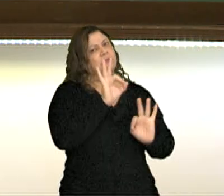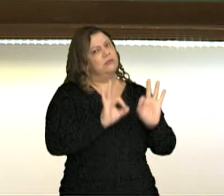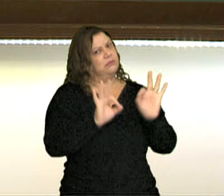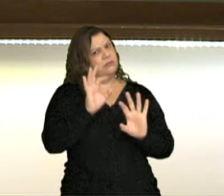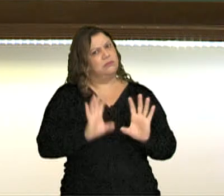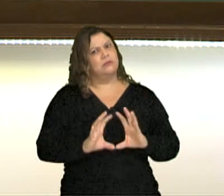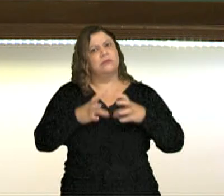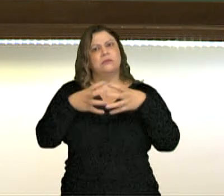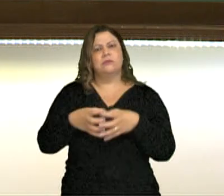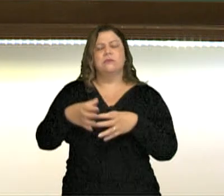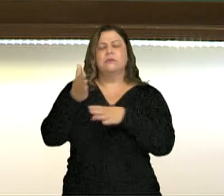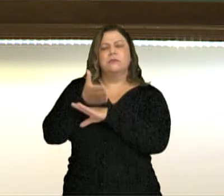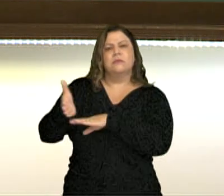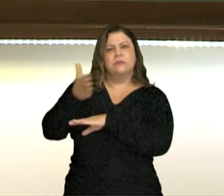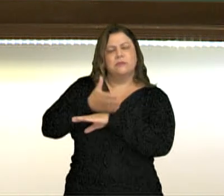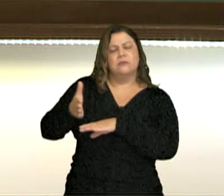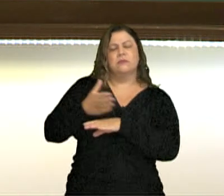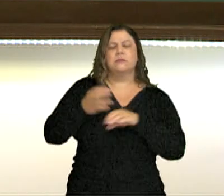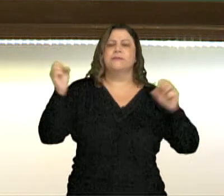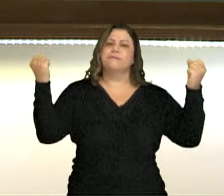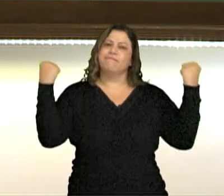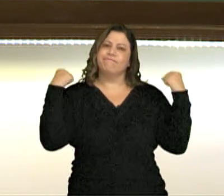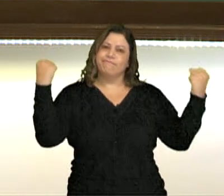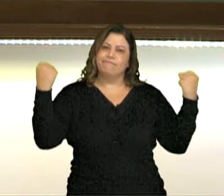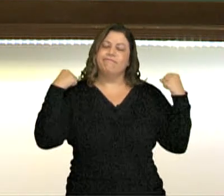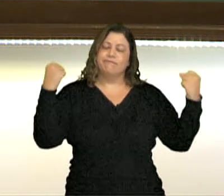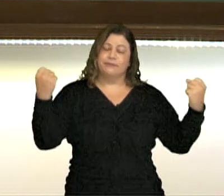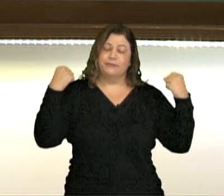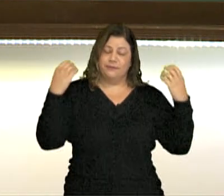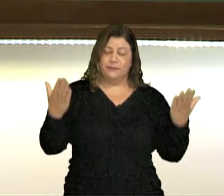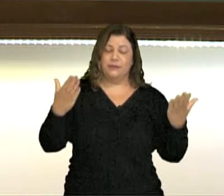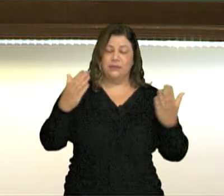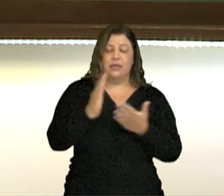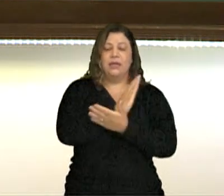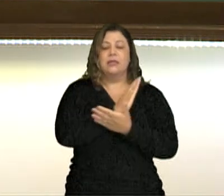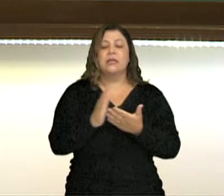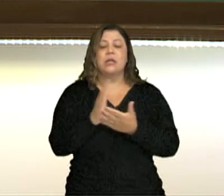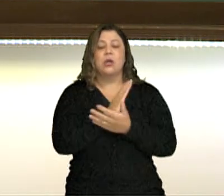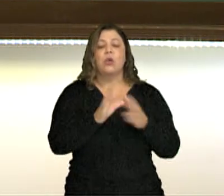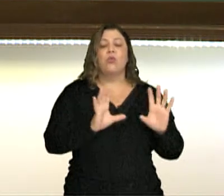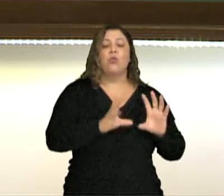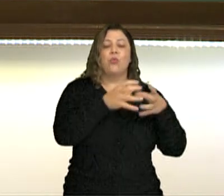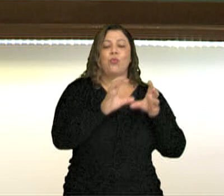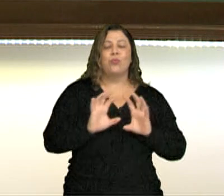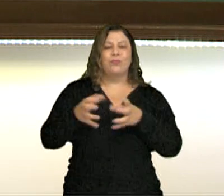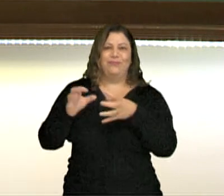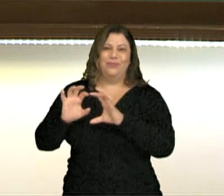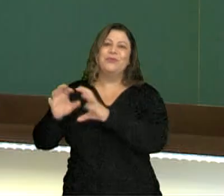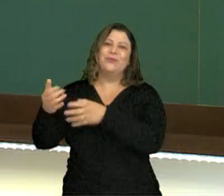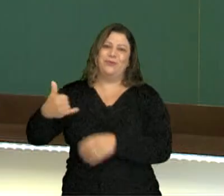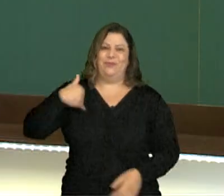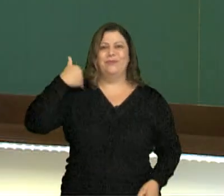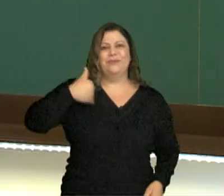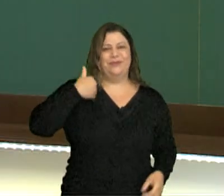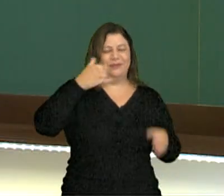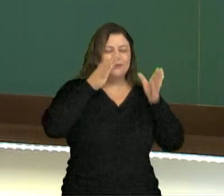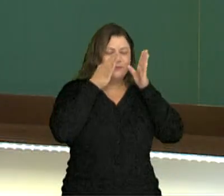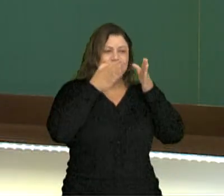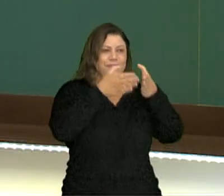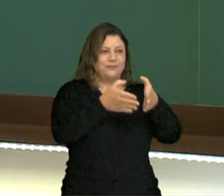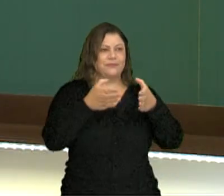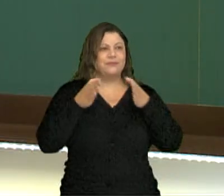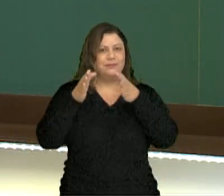de exercício da ginástica de condicionamento físico de acordo com a população, de acordo com um grupo específico